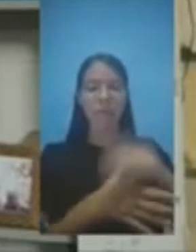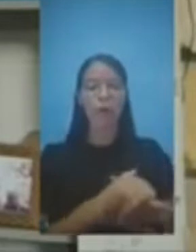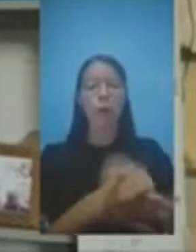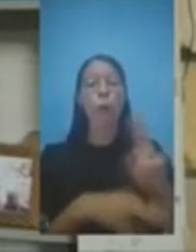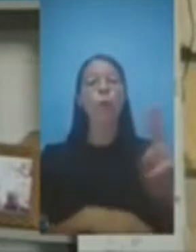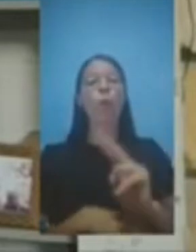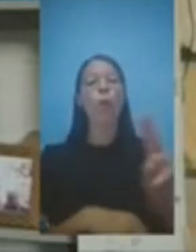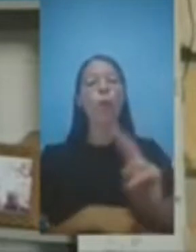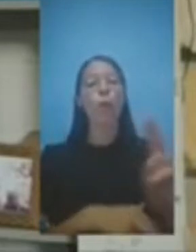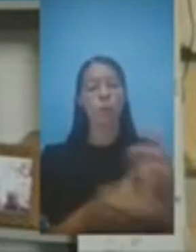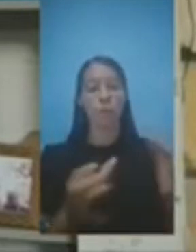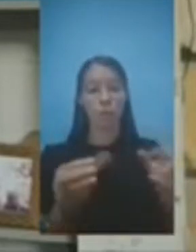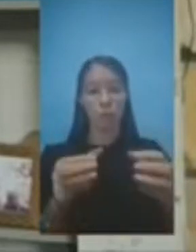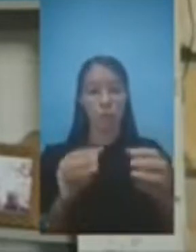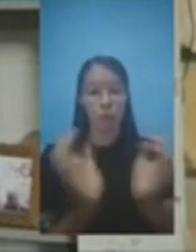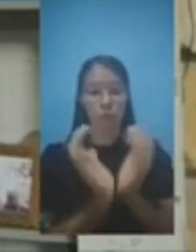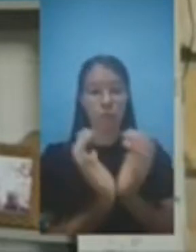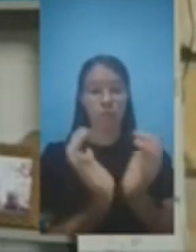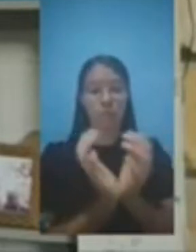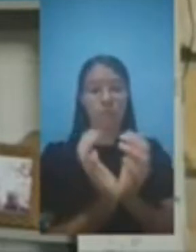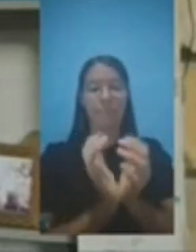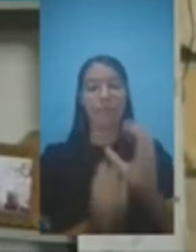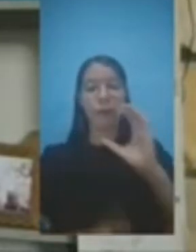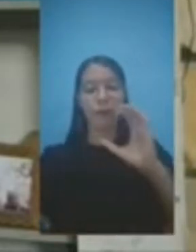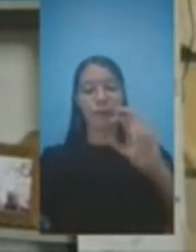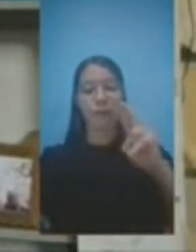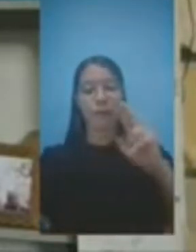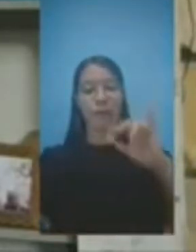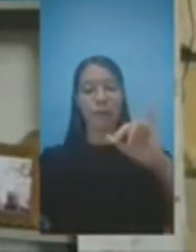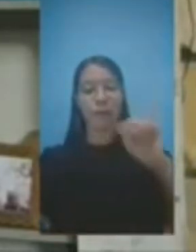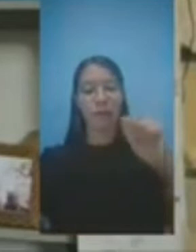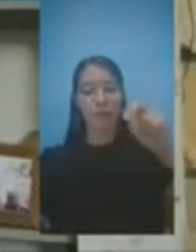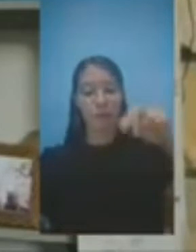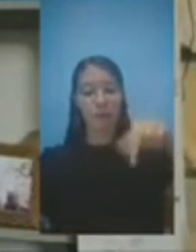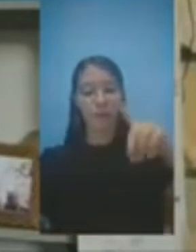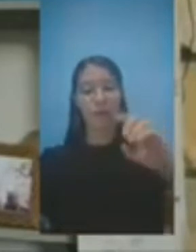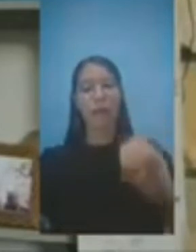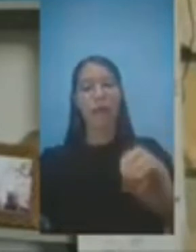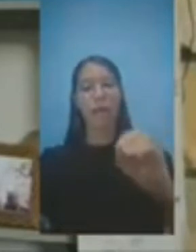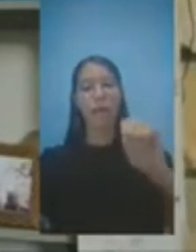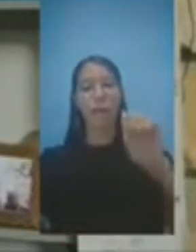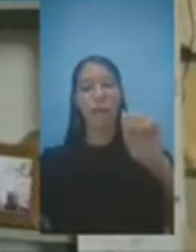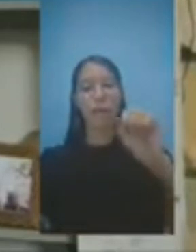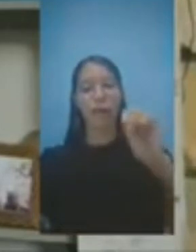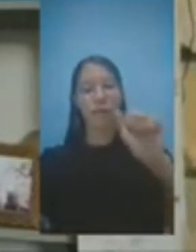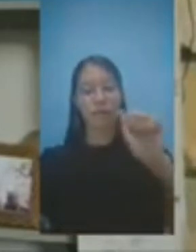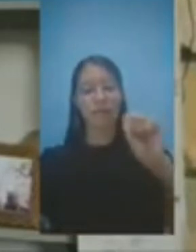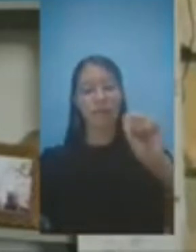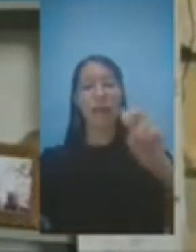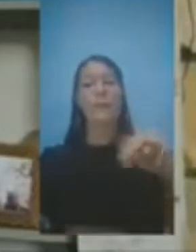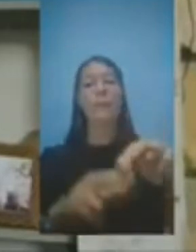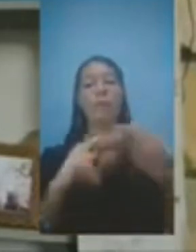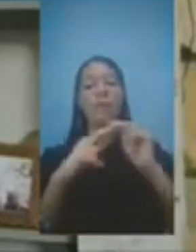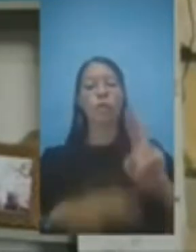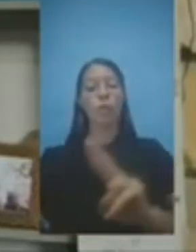De teatro que você participa? Não. Criando Asas. É, por isso ela ganhou o